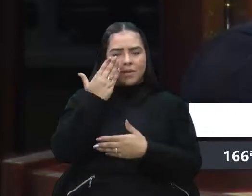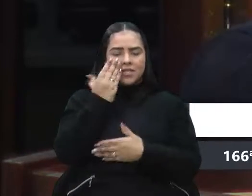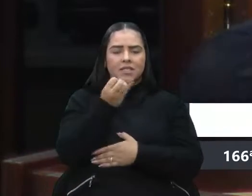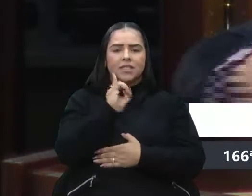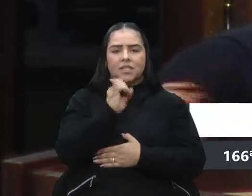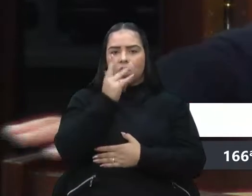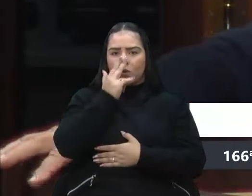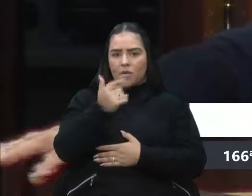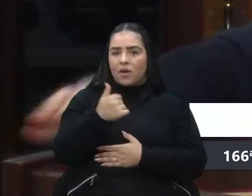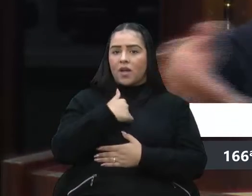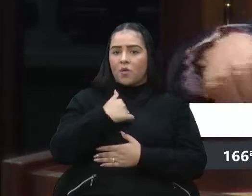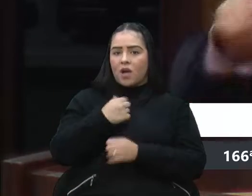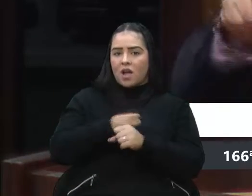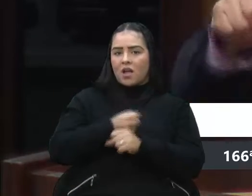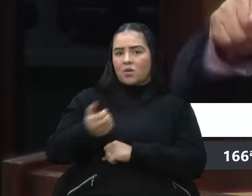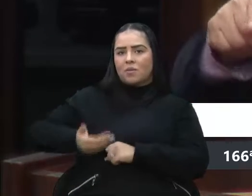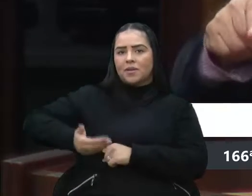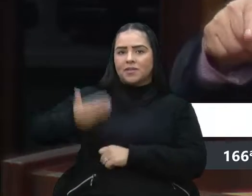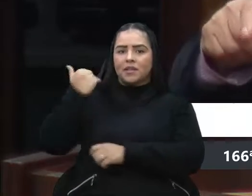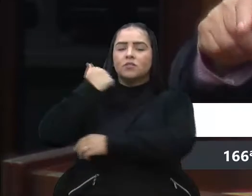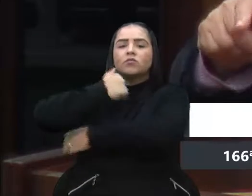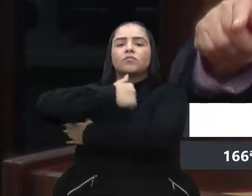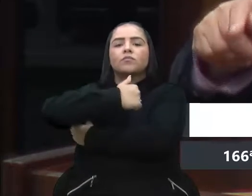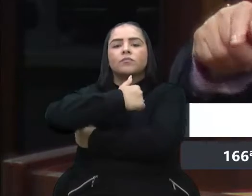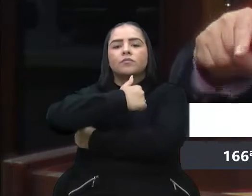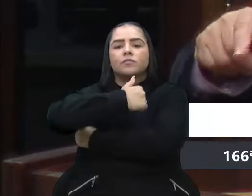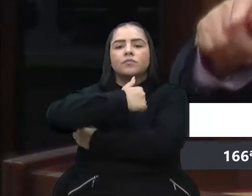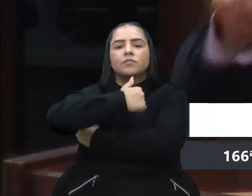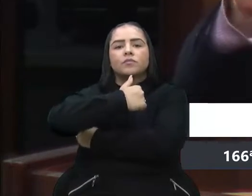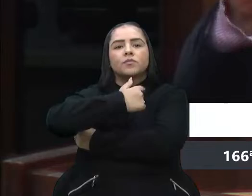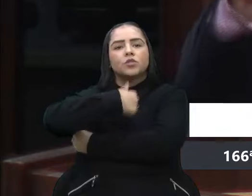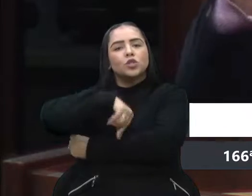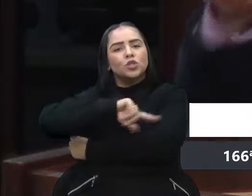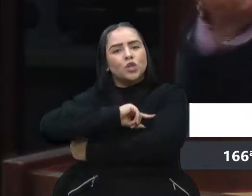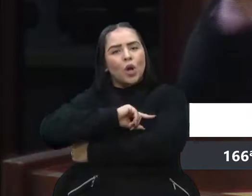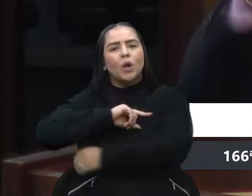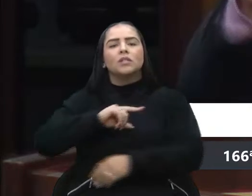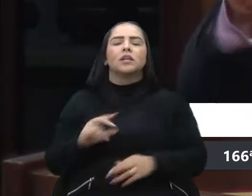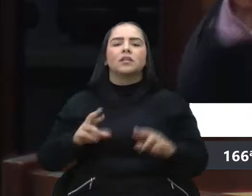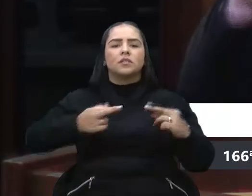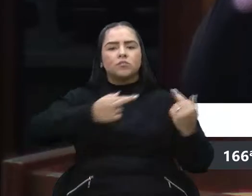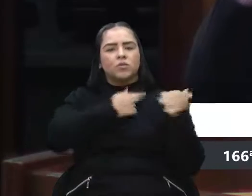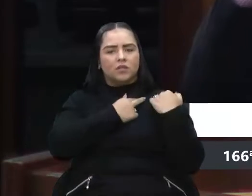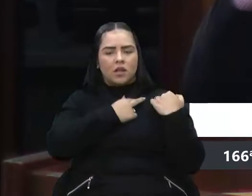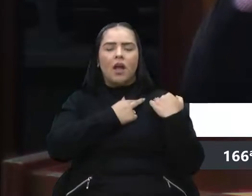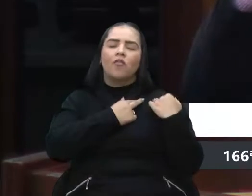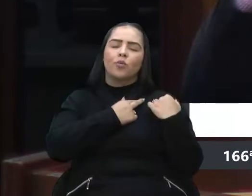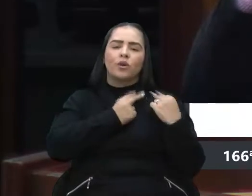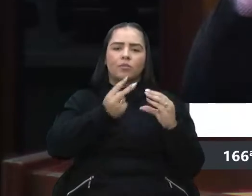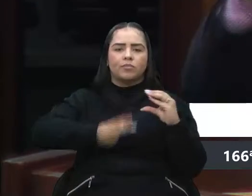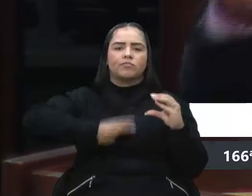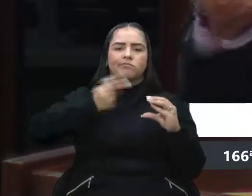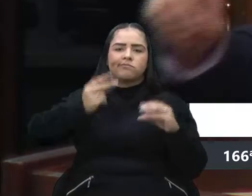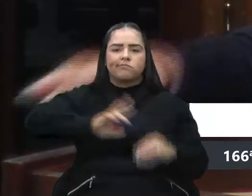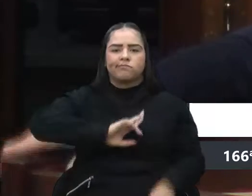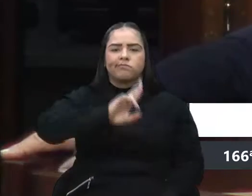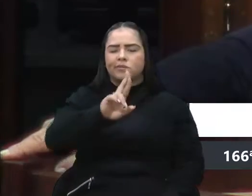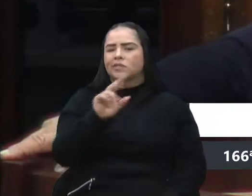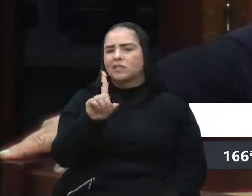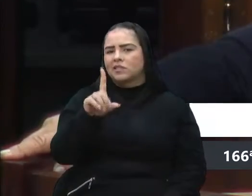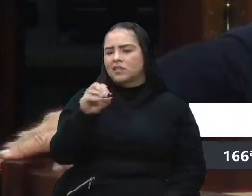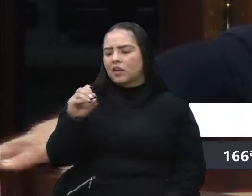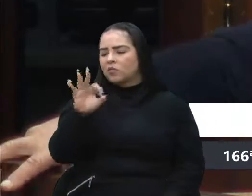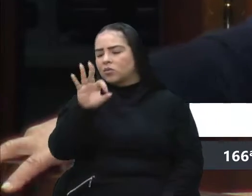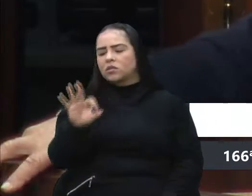eu estive o ano passado, nós temos a responsabilidade aqui dentro, enquanto Câmara, representante de 100% da